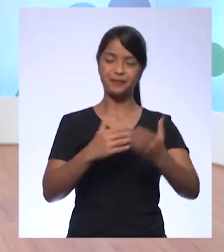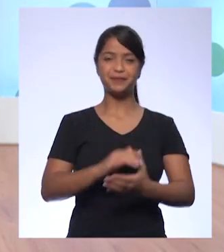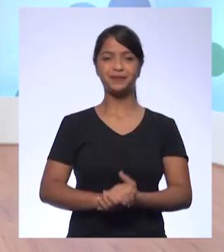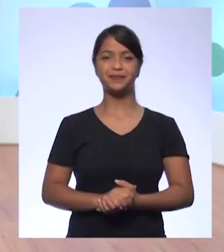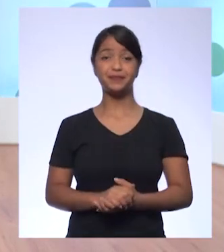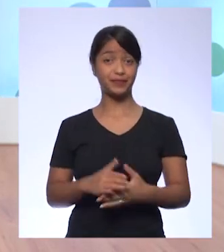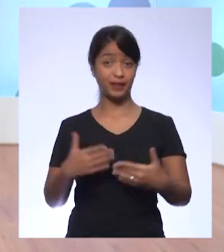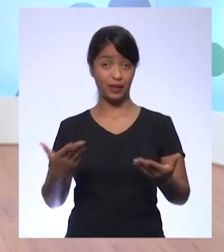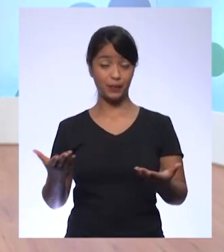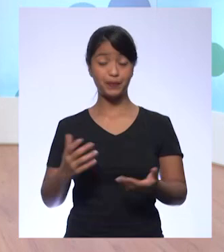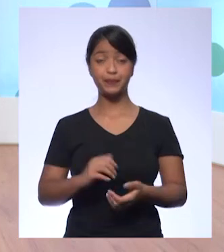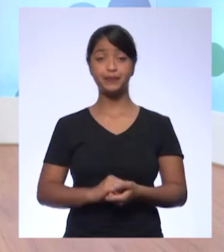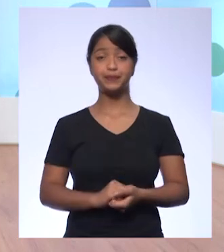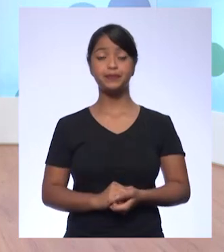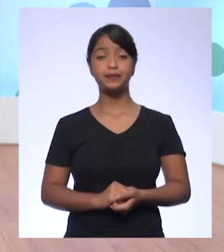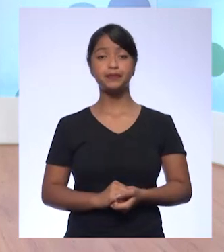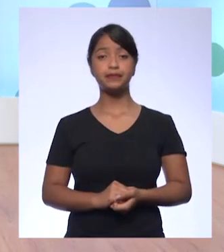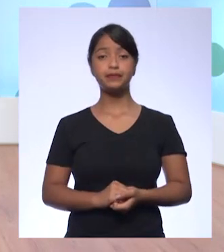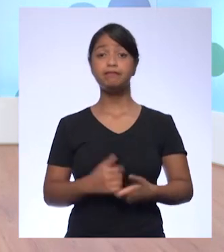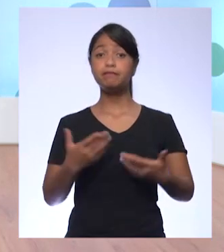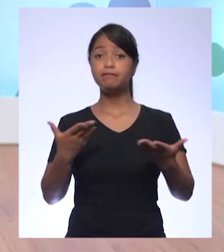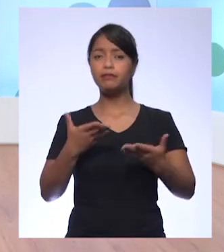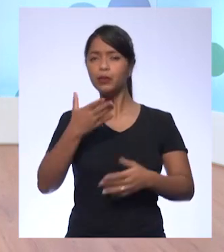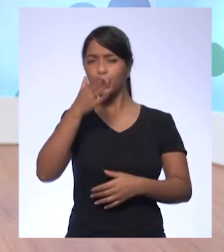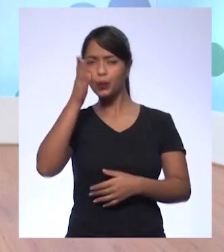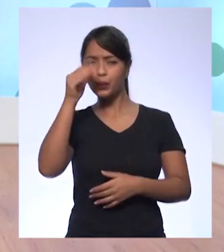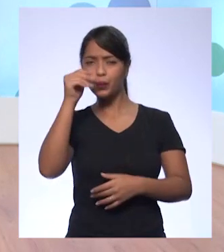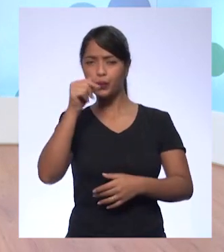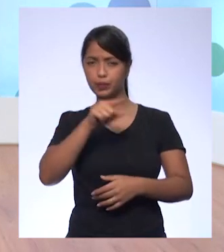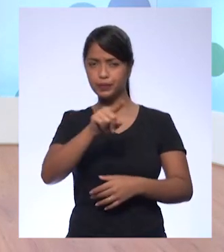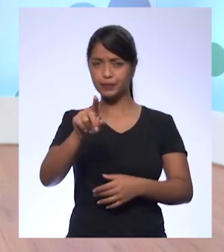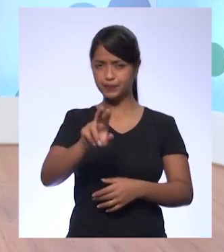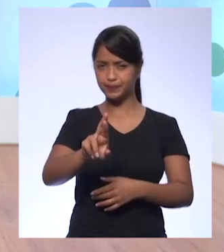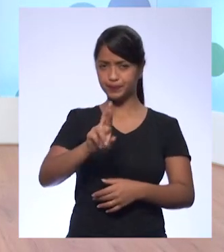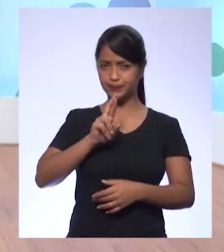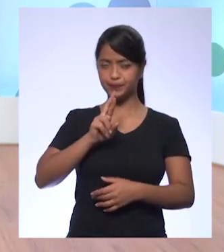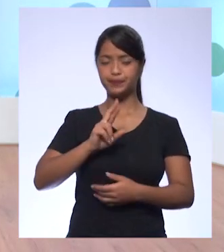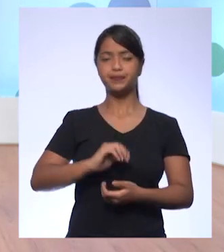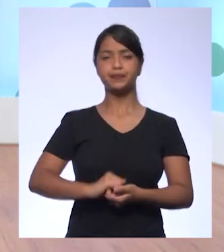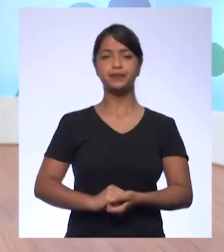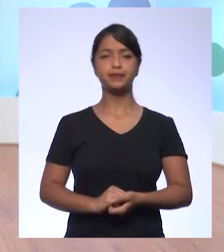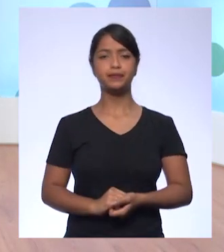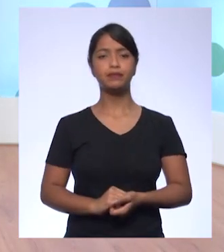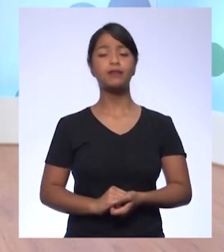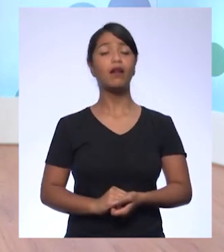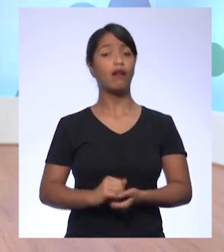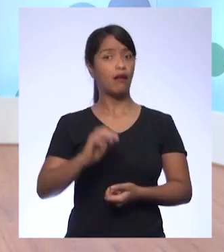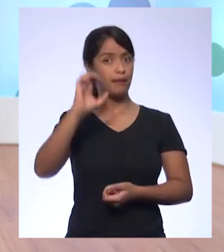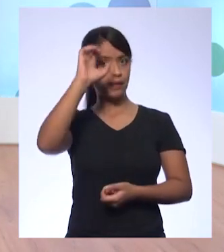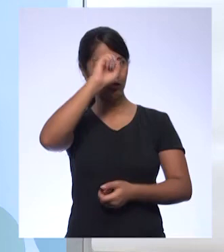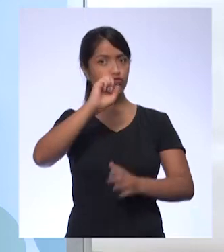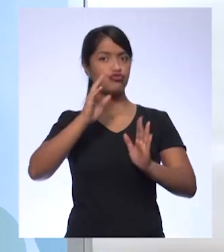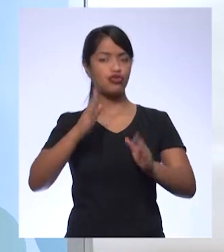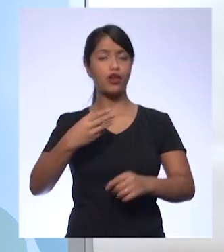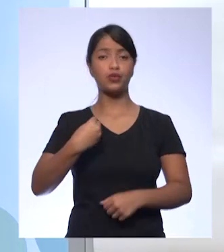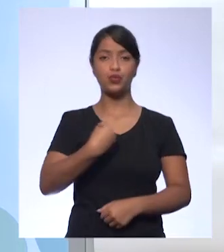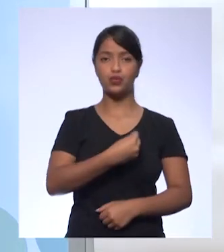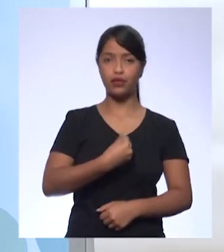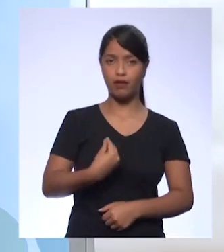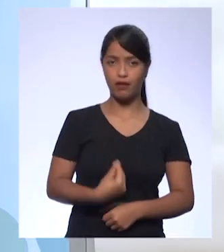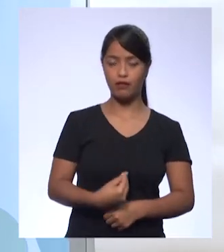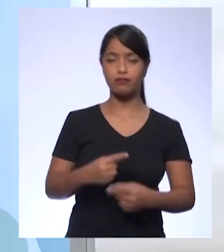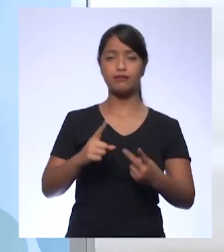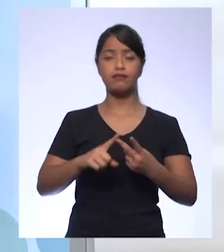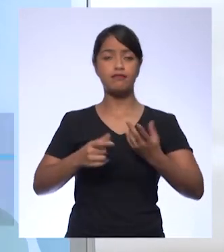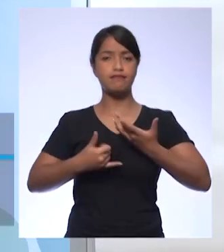ó, agora eu quero saber de vocês o seguinte. Então a gente já entendeu o que é nutriente, entendeu o que é caloria. Se